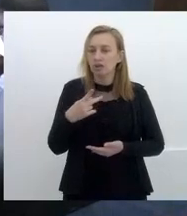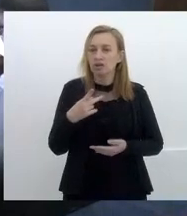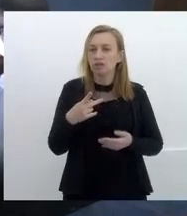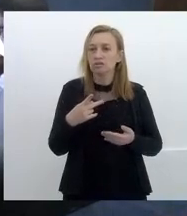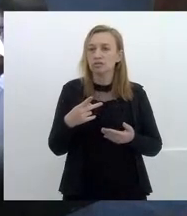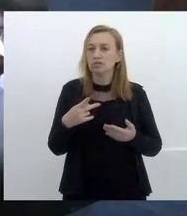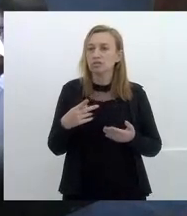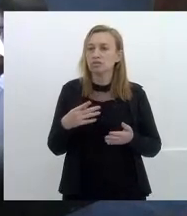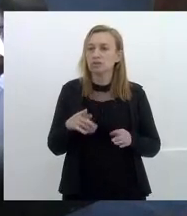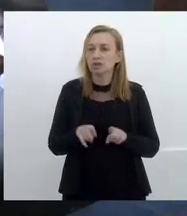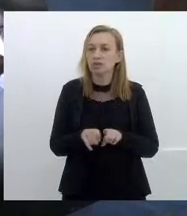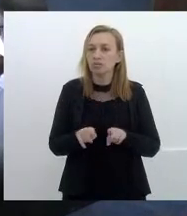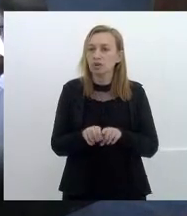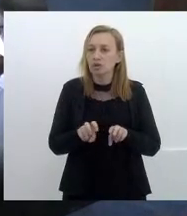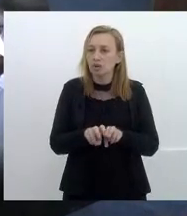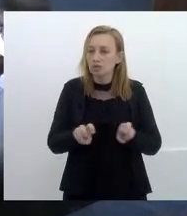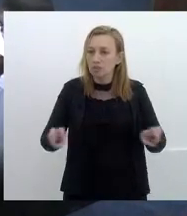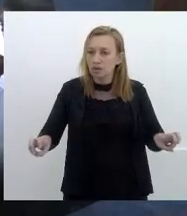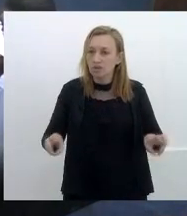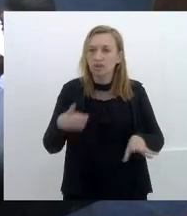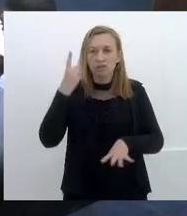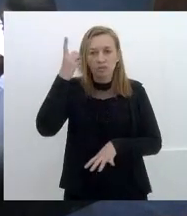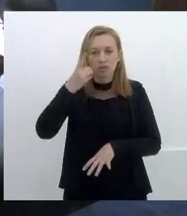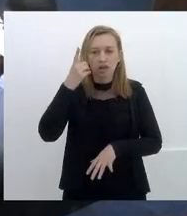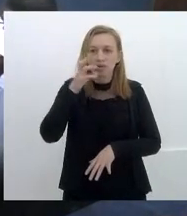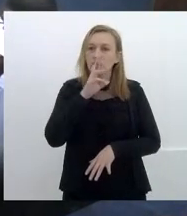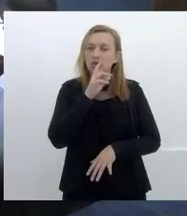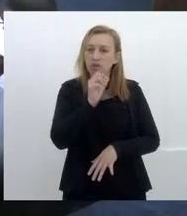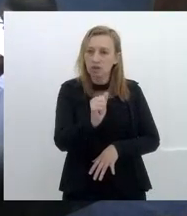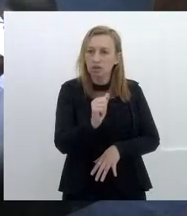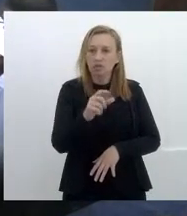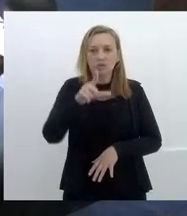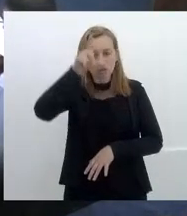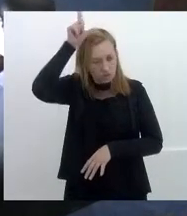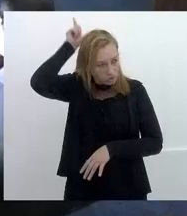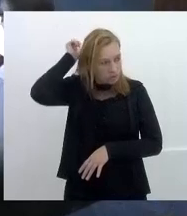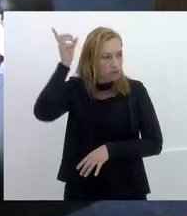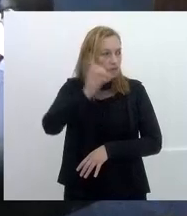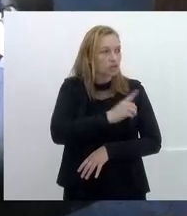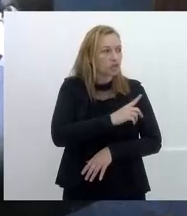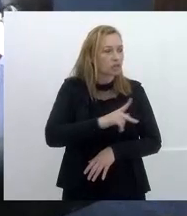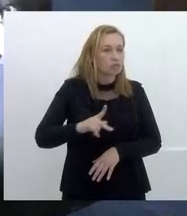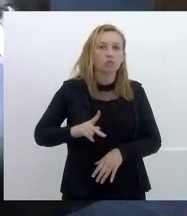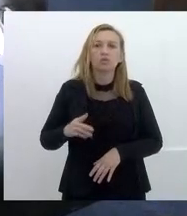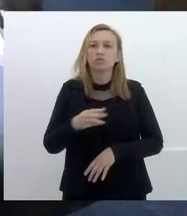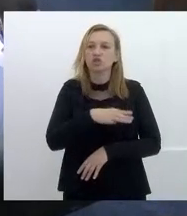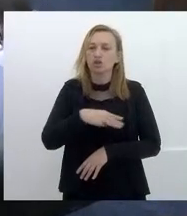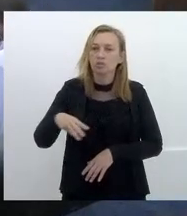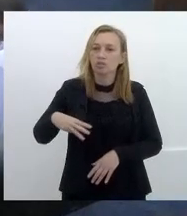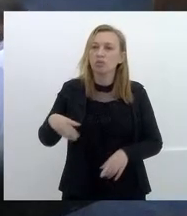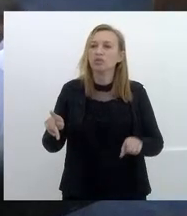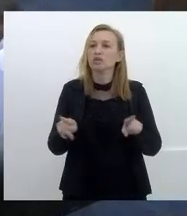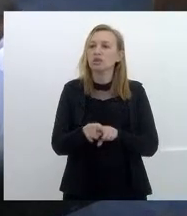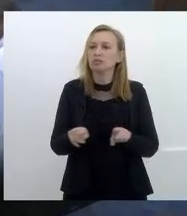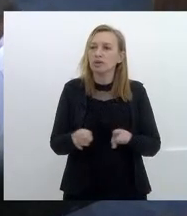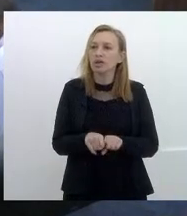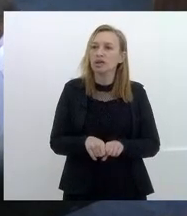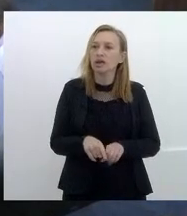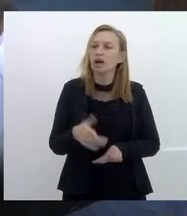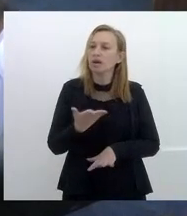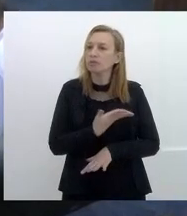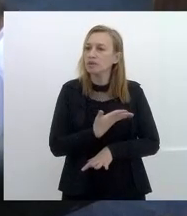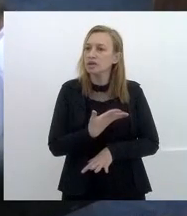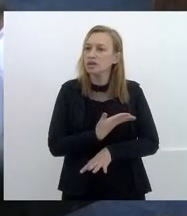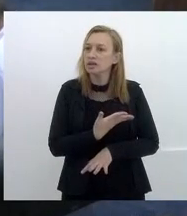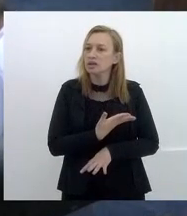mesa Deputado Rodrigo Deputado Luiz Paulo defensoria cumprimentar o Ministério Público Também meu querido